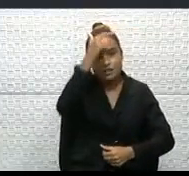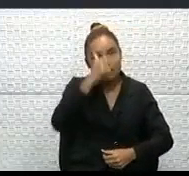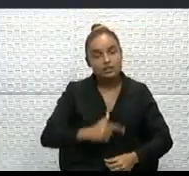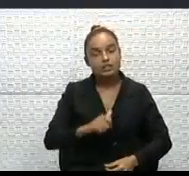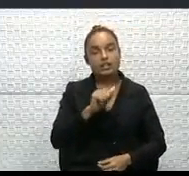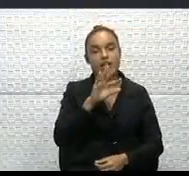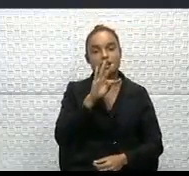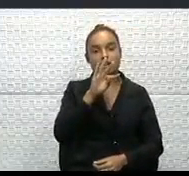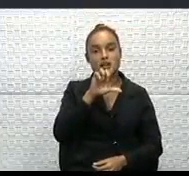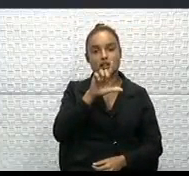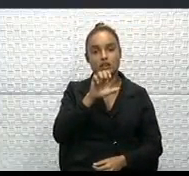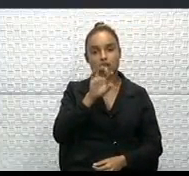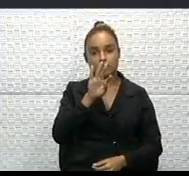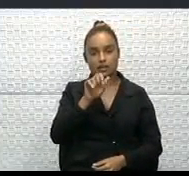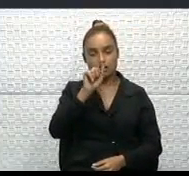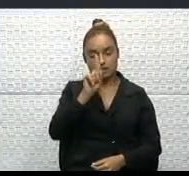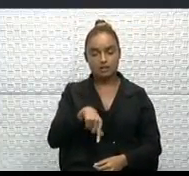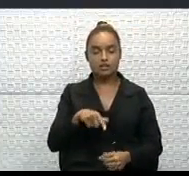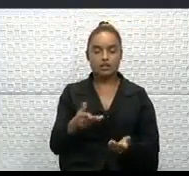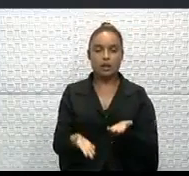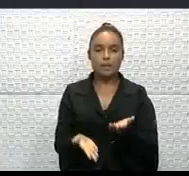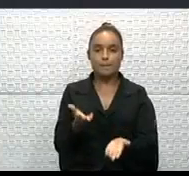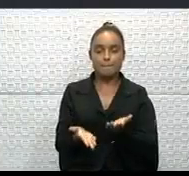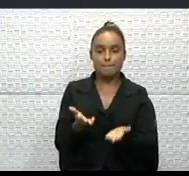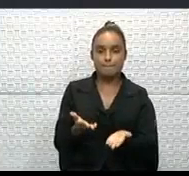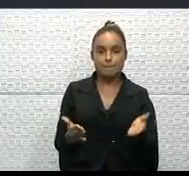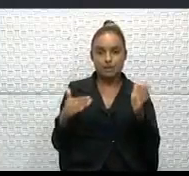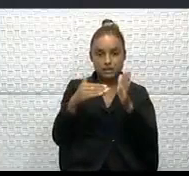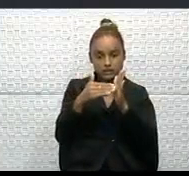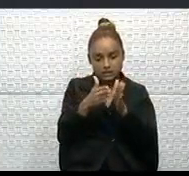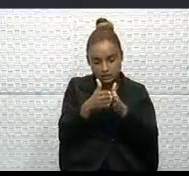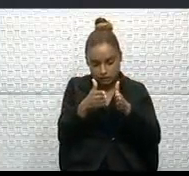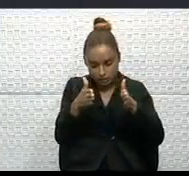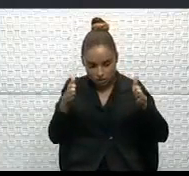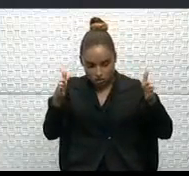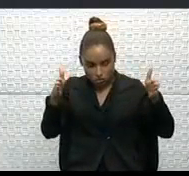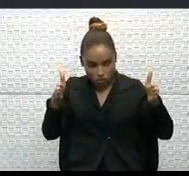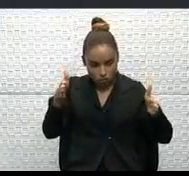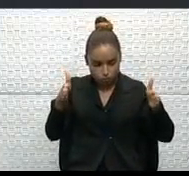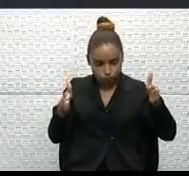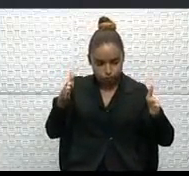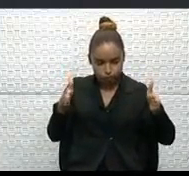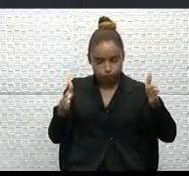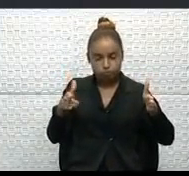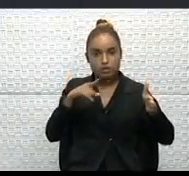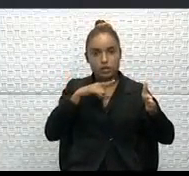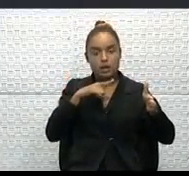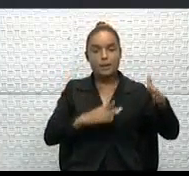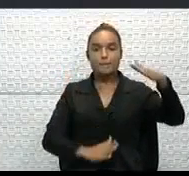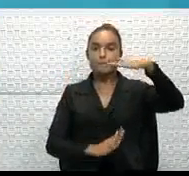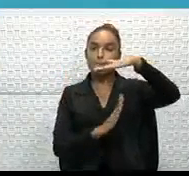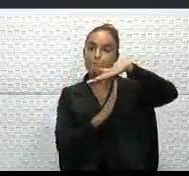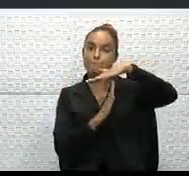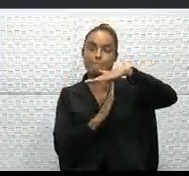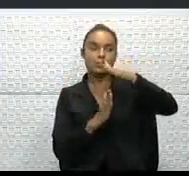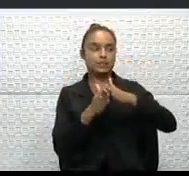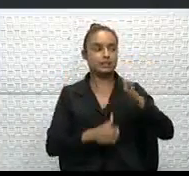de erro que o peso estará dentro de um intervalo de tanto a tanto. Assim, construímos um intervalo de